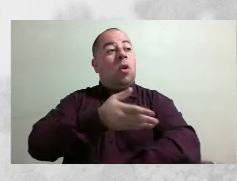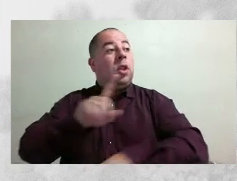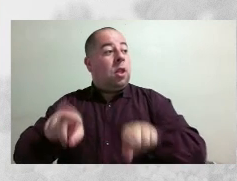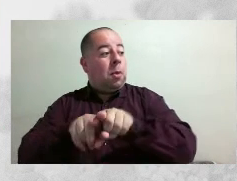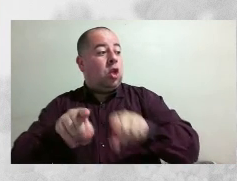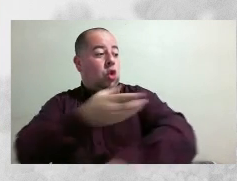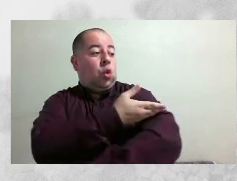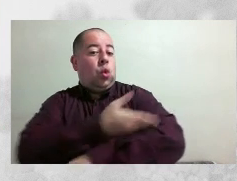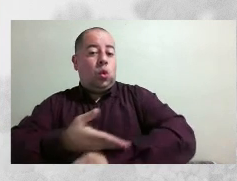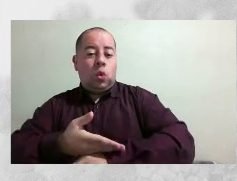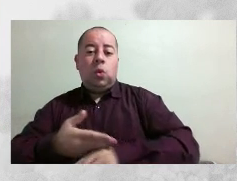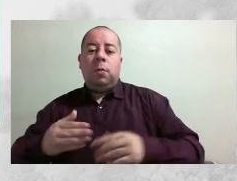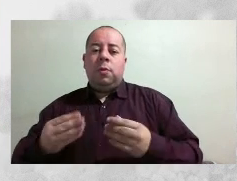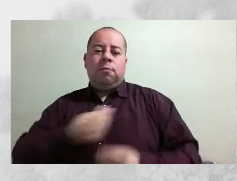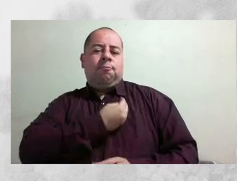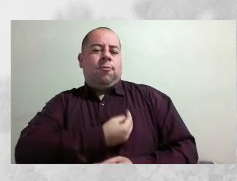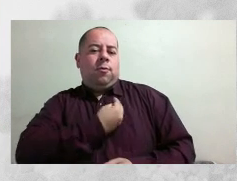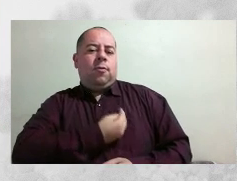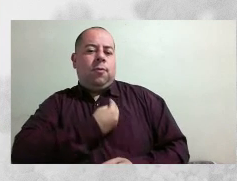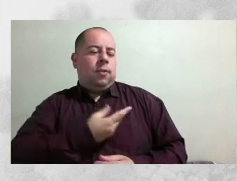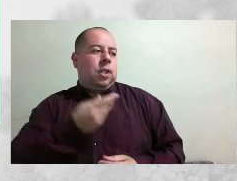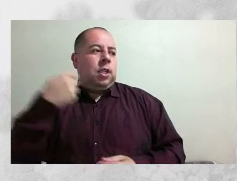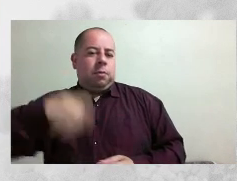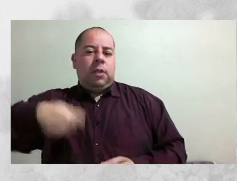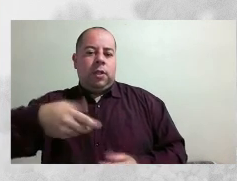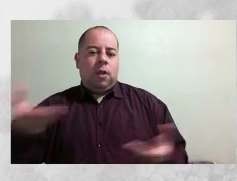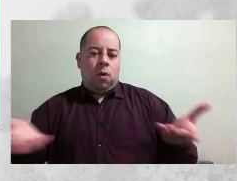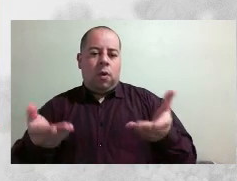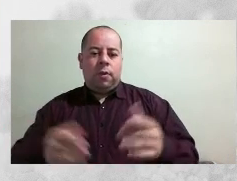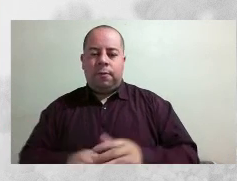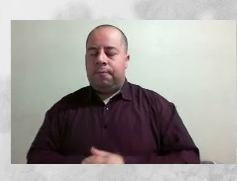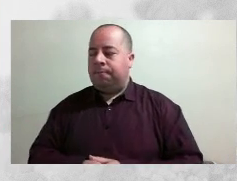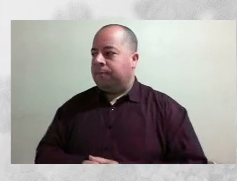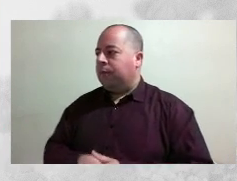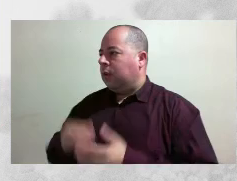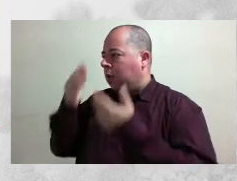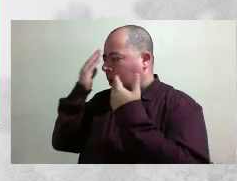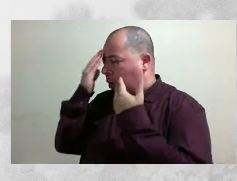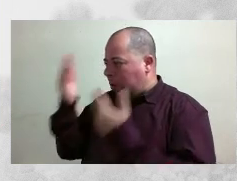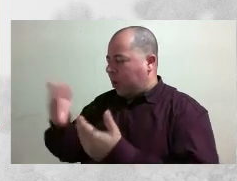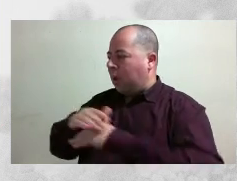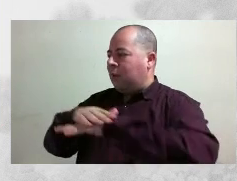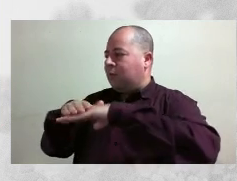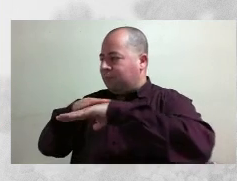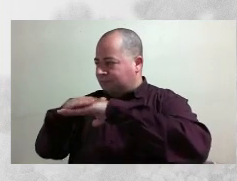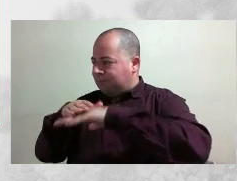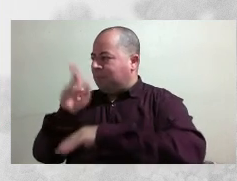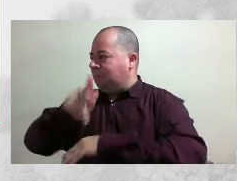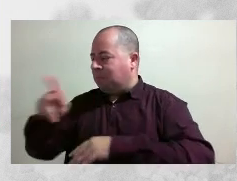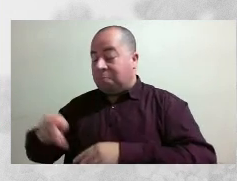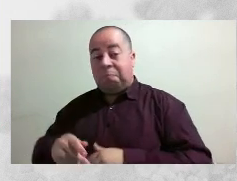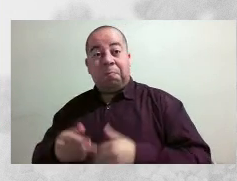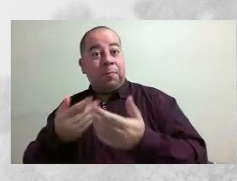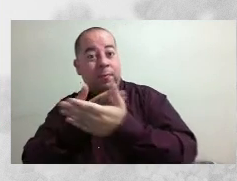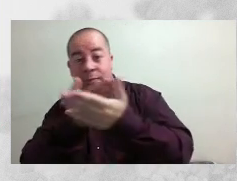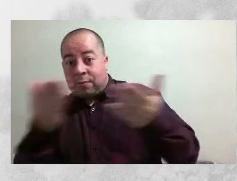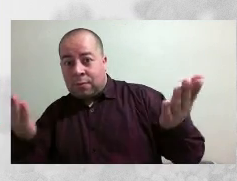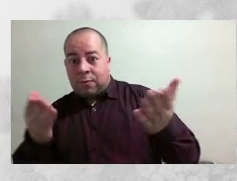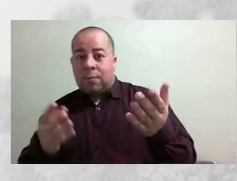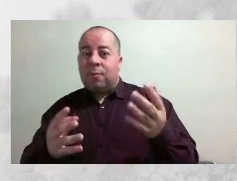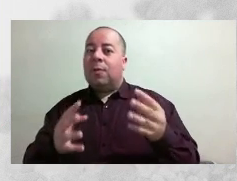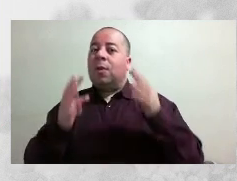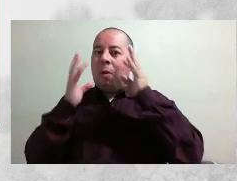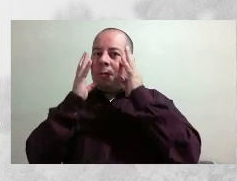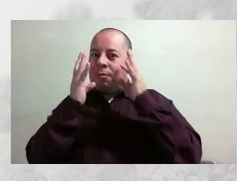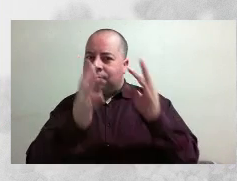os hábitos aí de vida que nós passamos agora neste momento. Eu agradeço a conversa, professor. E